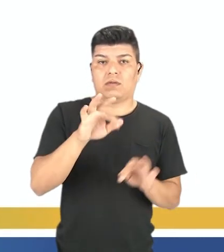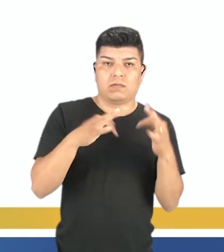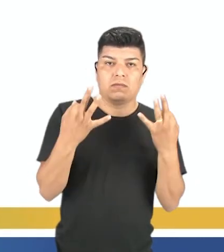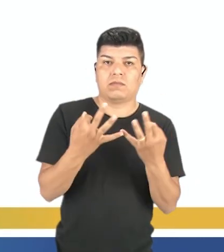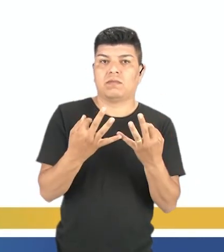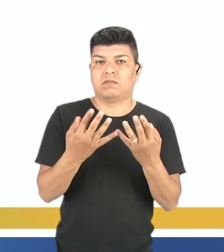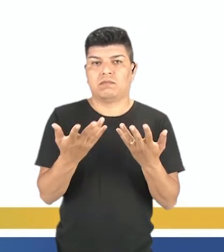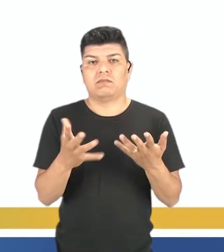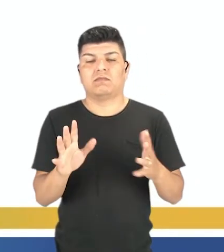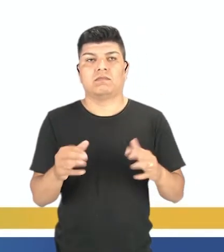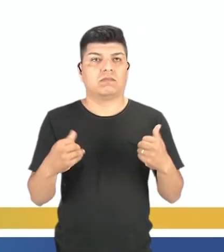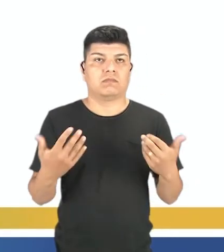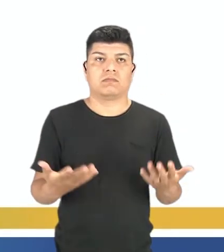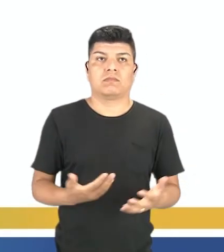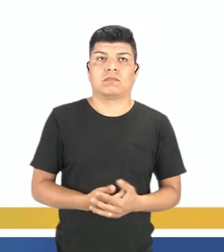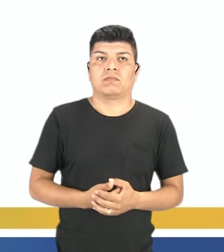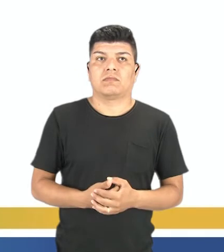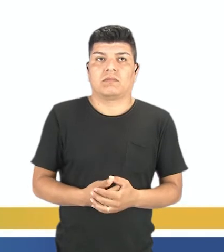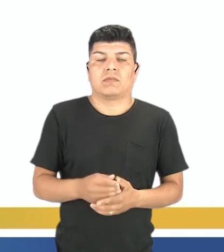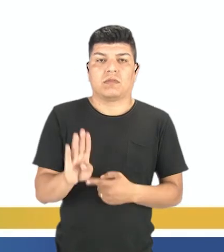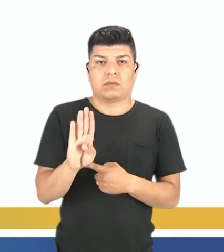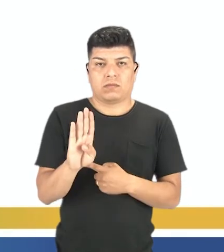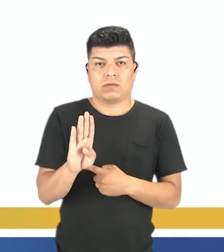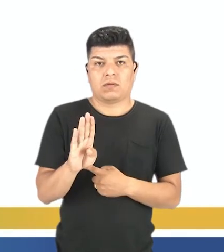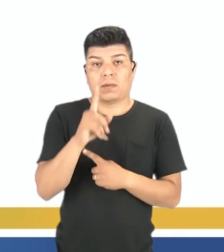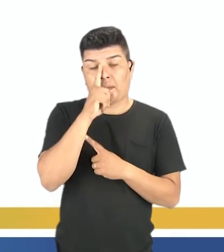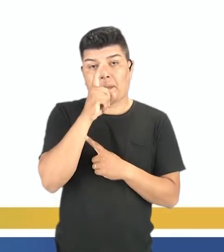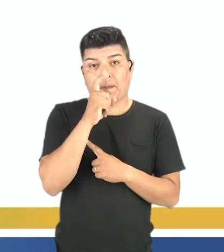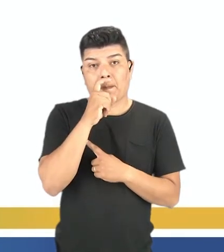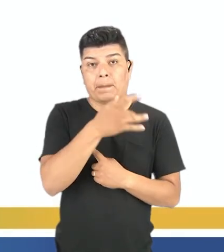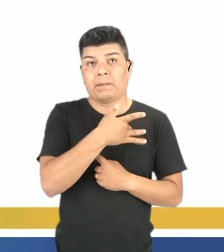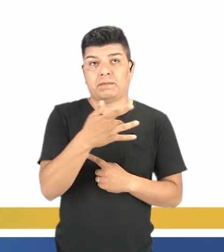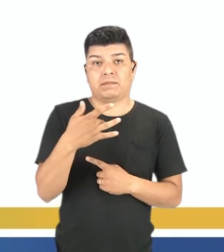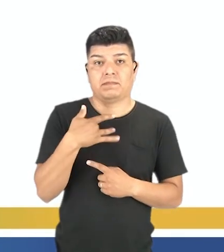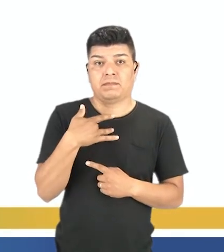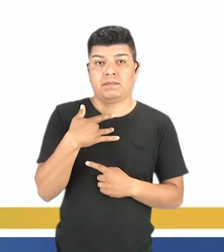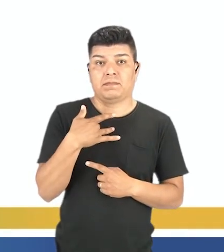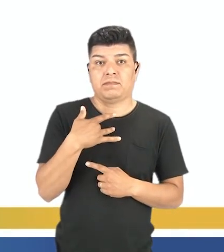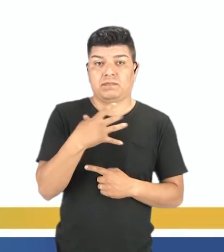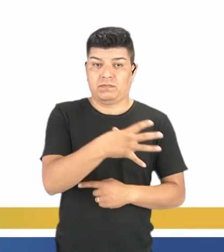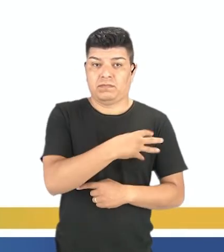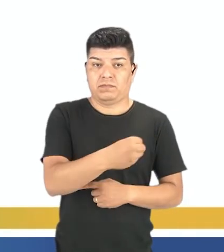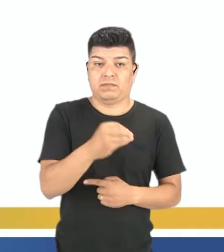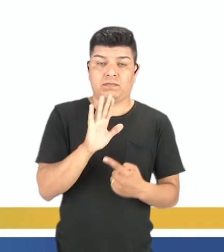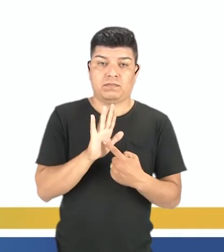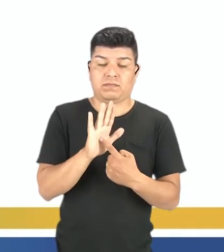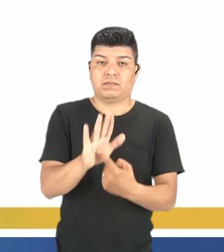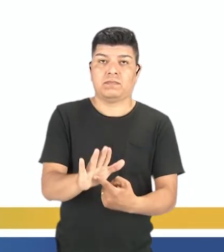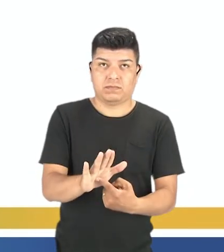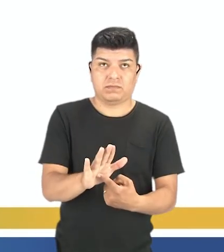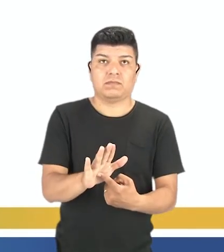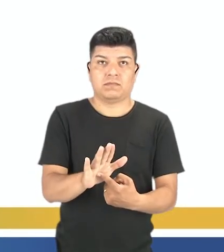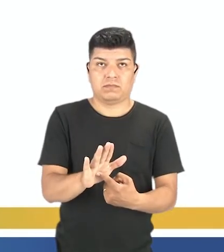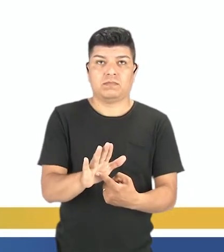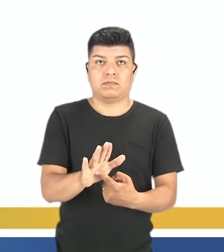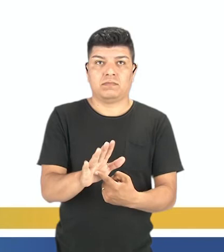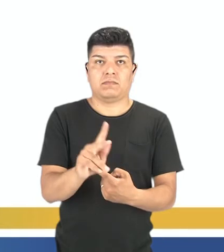parente, enfim, essas coisas todas. B, pais saudáveis de filhos que apresentam hemofilia são